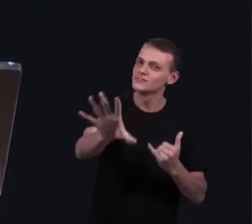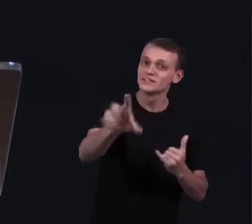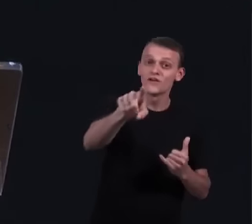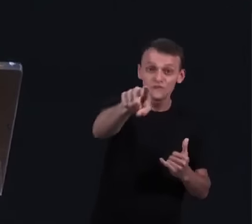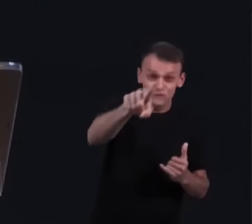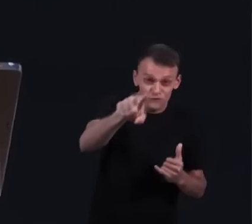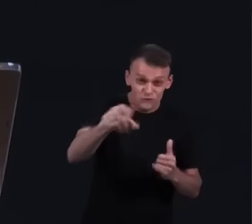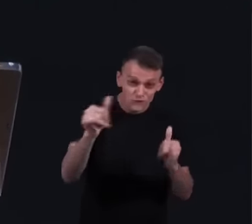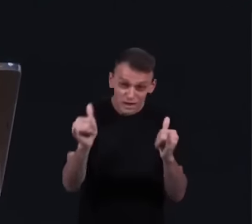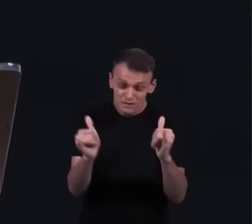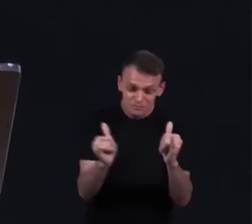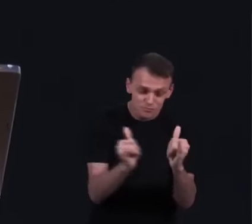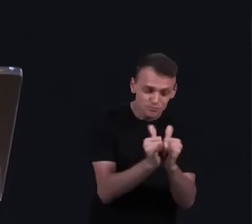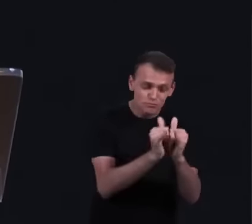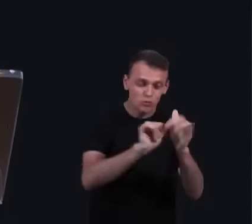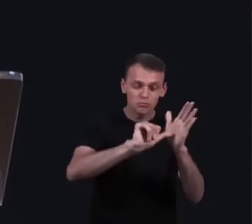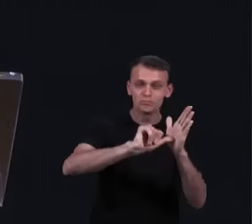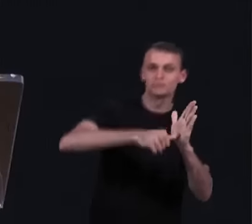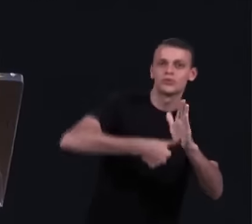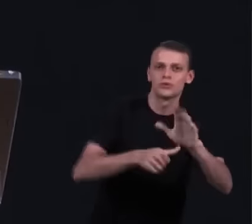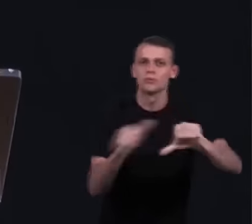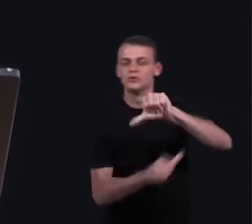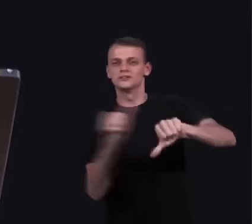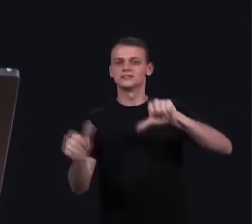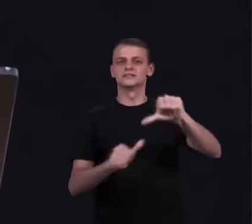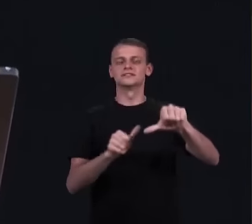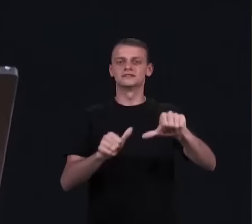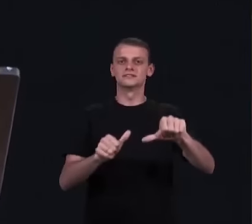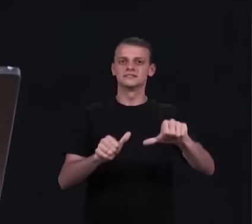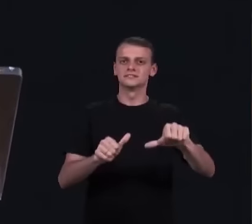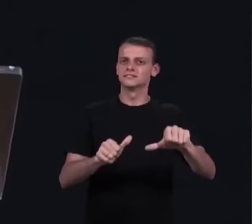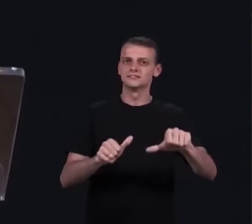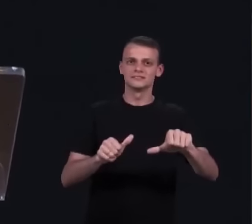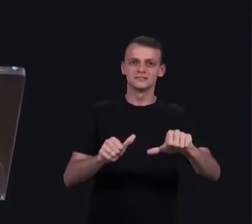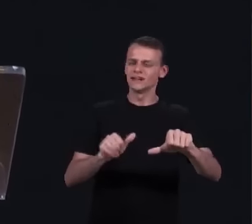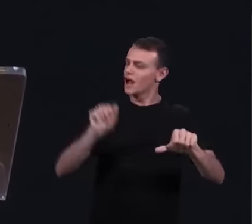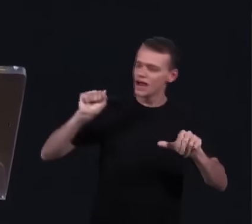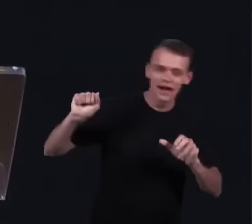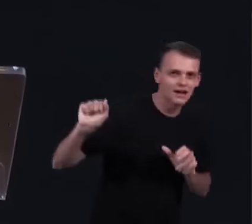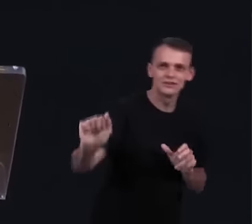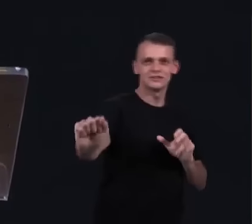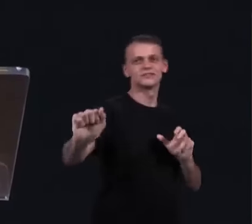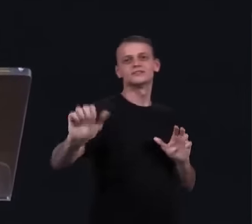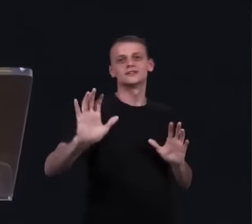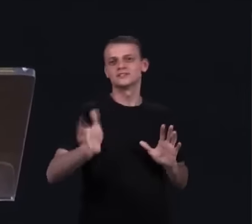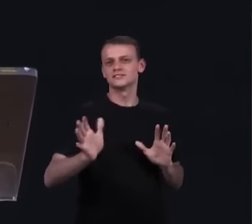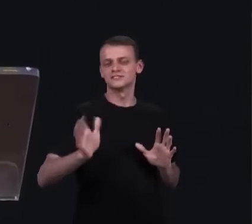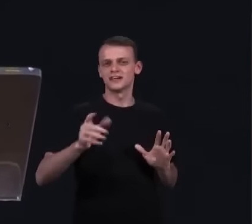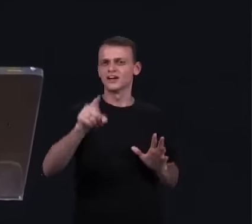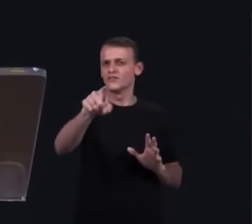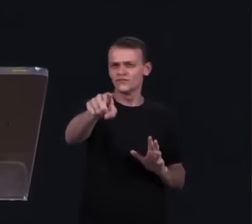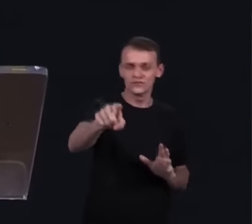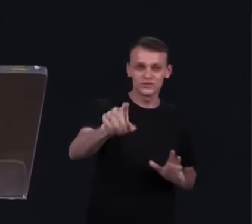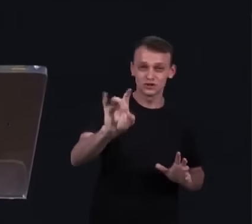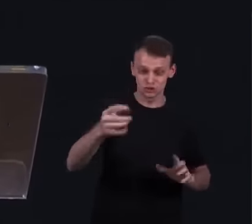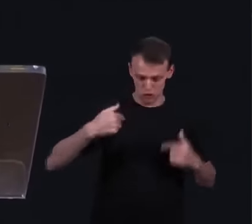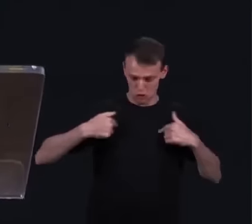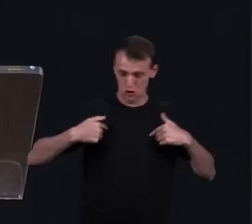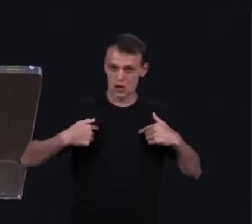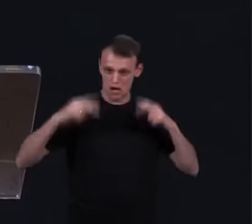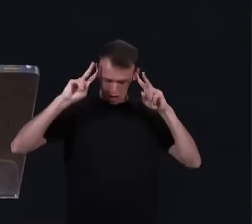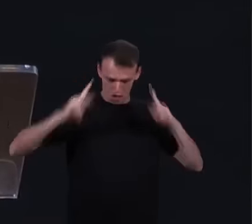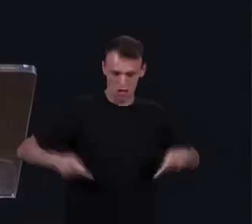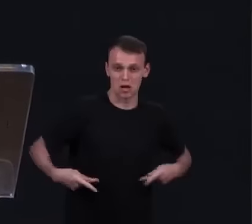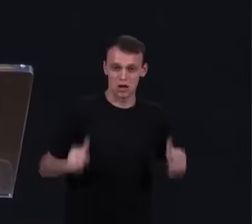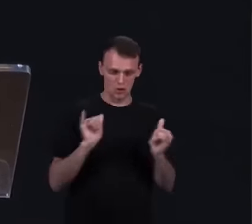você perdoar, ele desbloqueia você e a outra pessoa. Você acha que desbloqueia só a outra pessoa? Não,